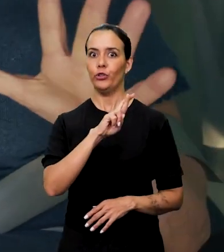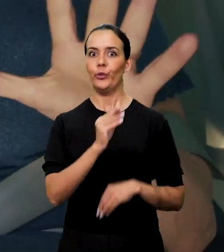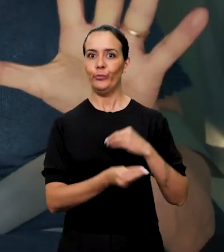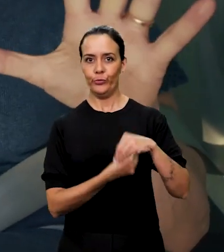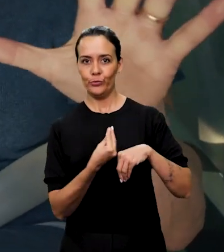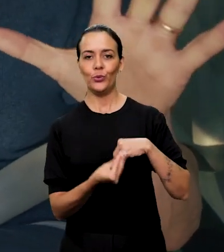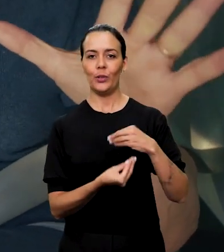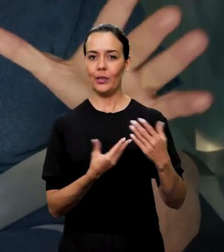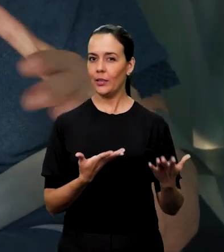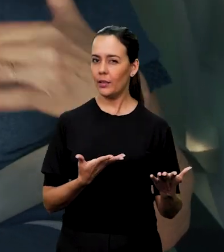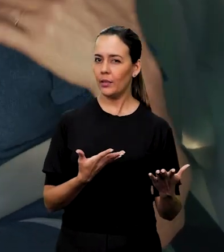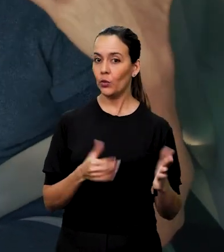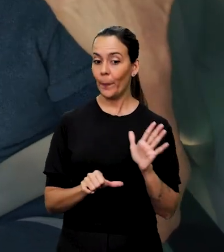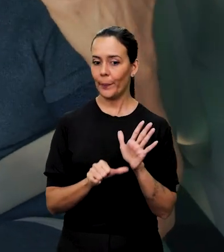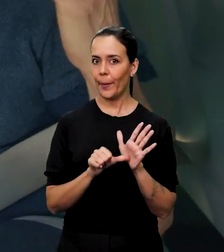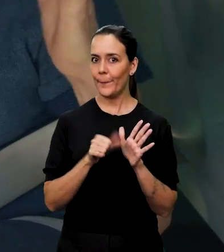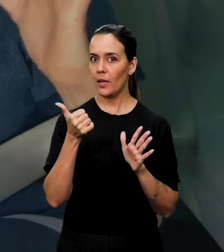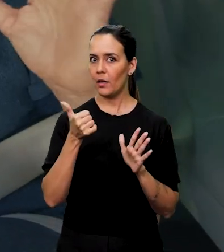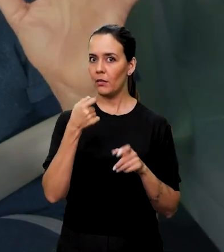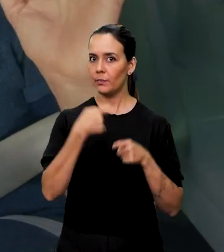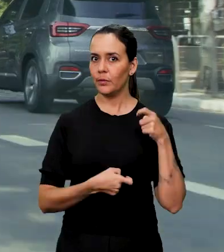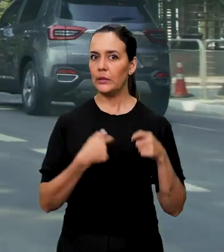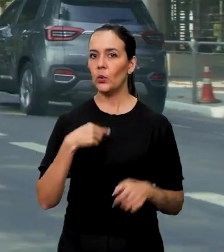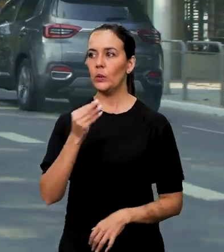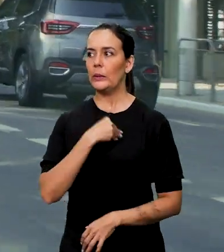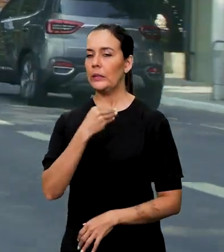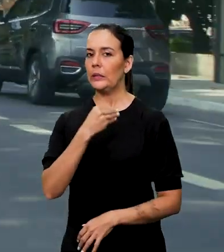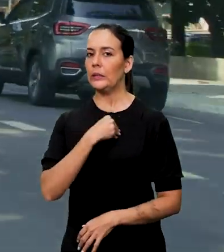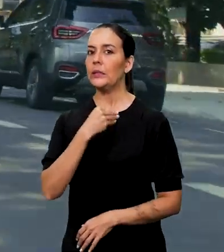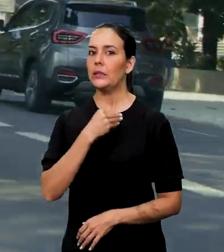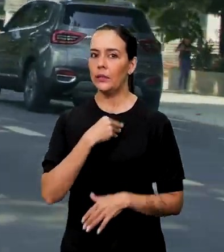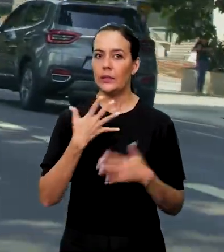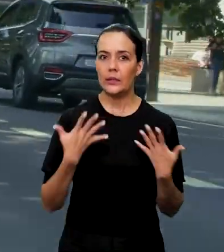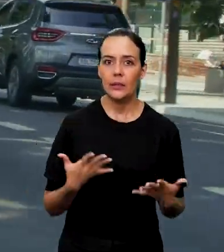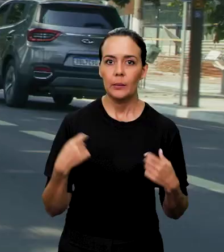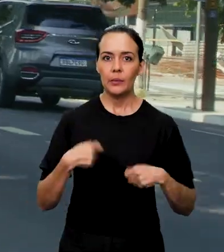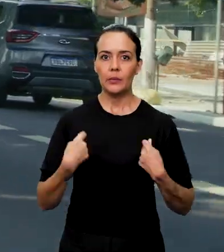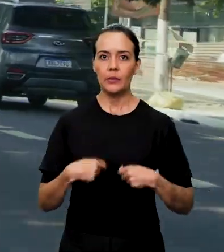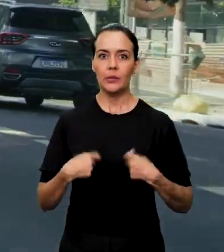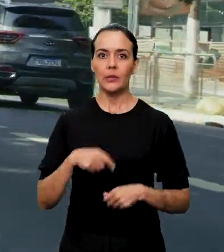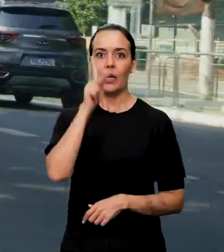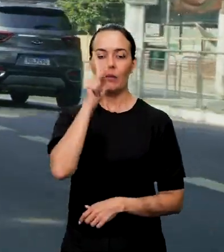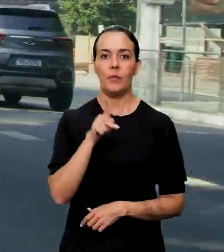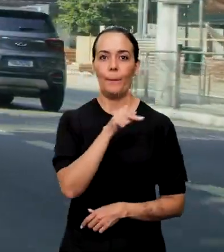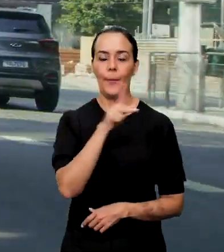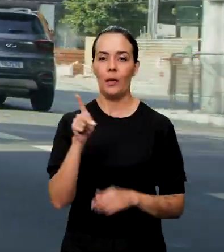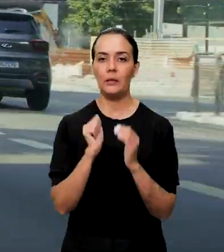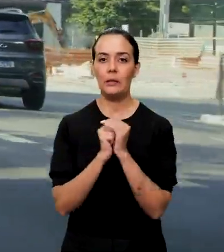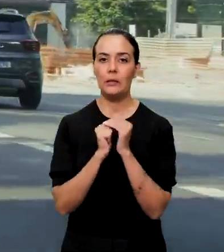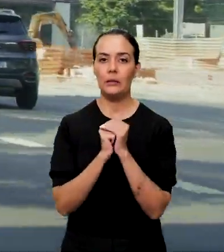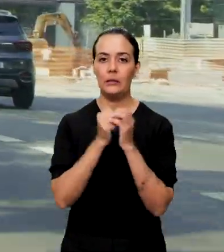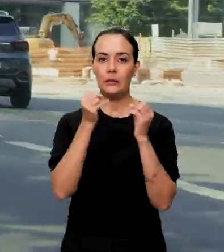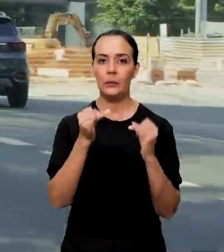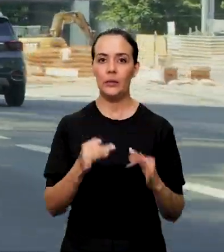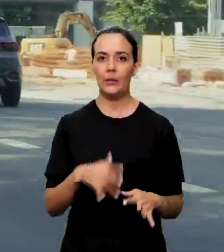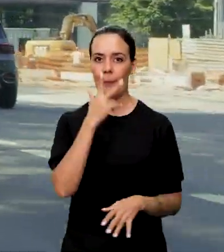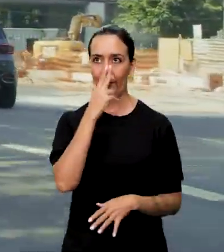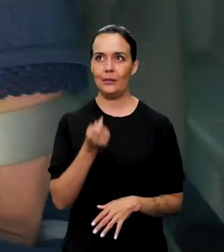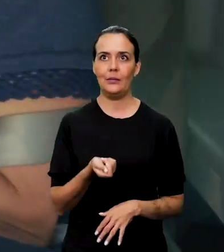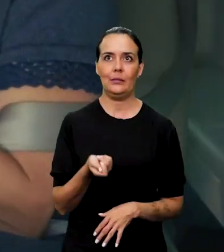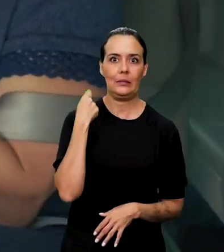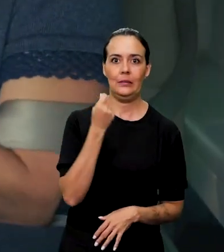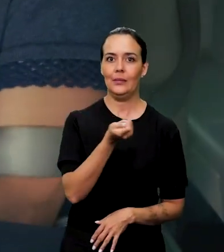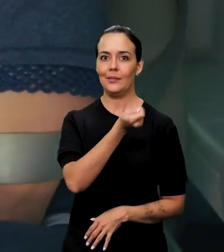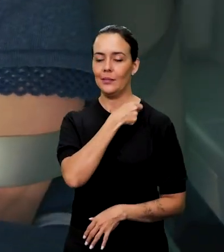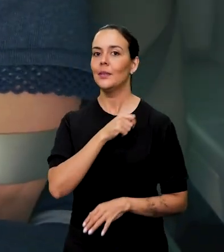assim, primeira relação sexual já veio cheia de pecado, né? Já queria ir correndo pro confessionário fazer uma penitência. Cenas se alternam